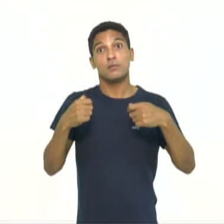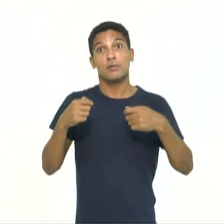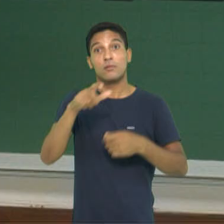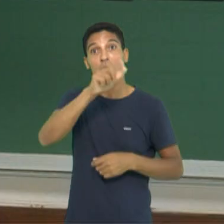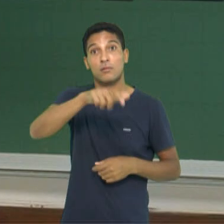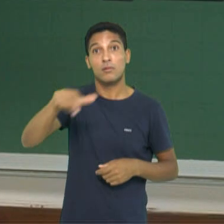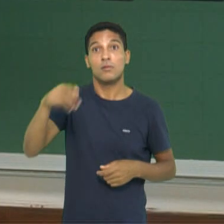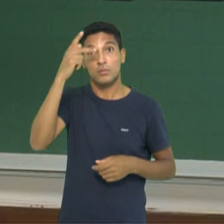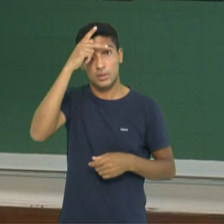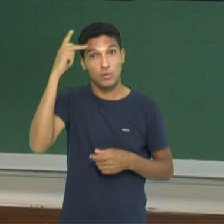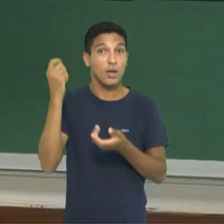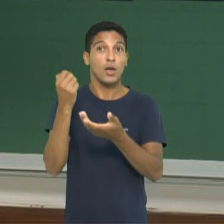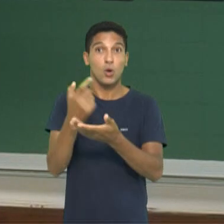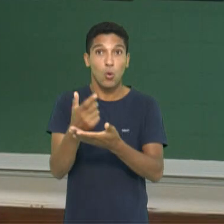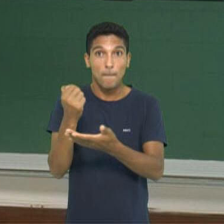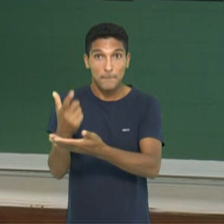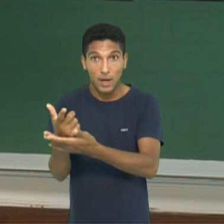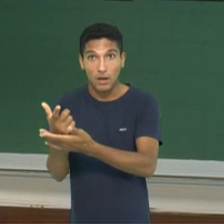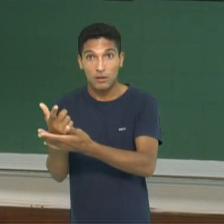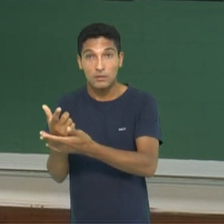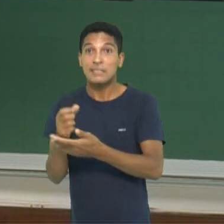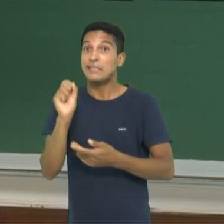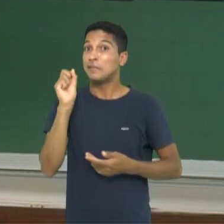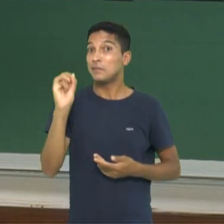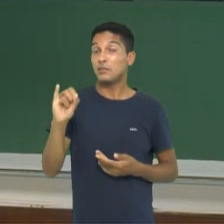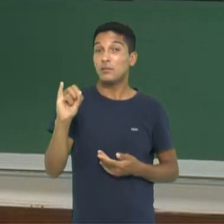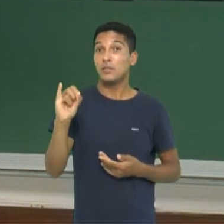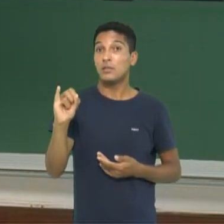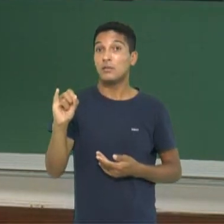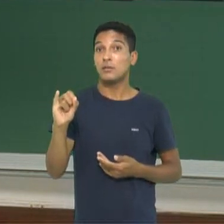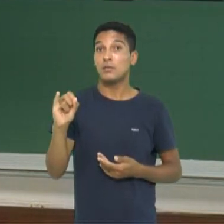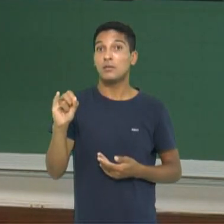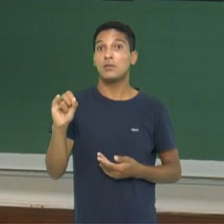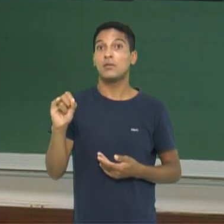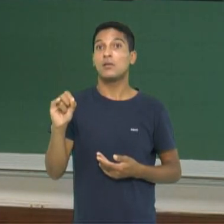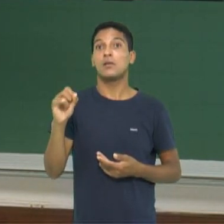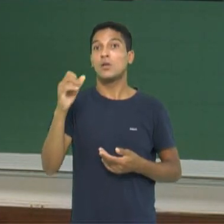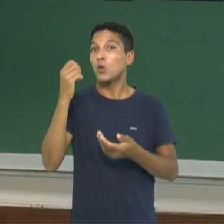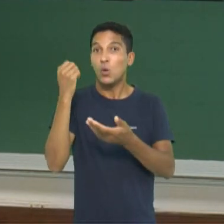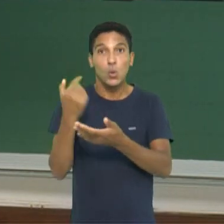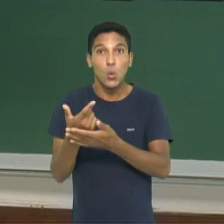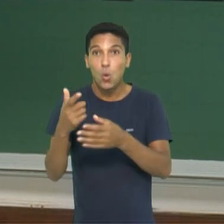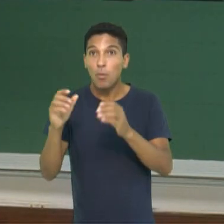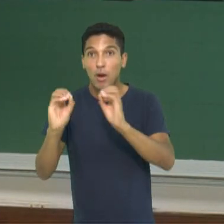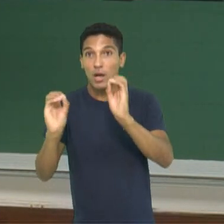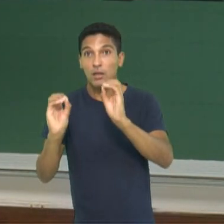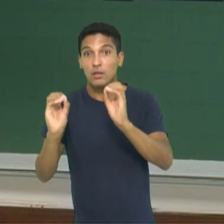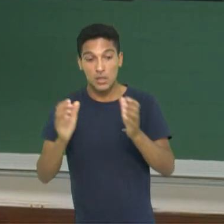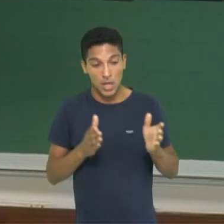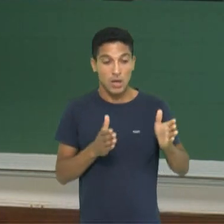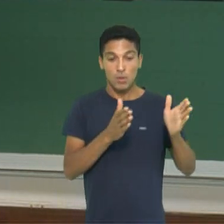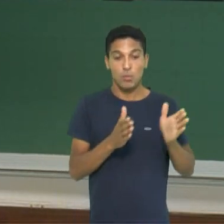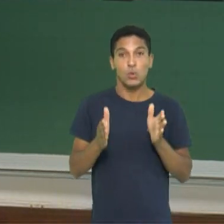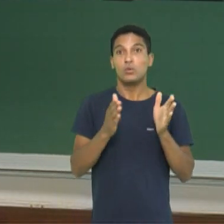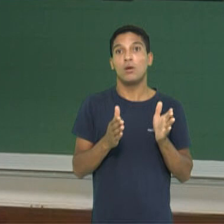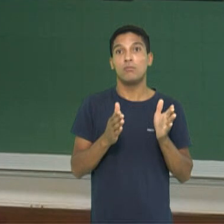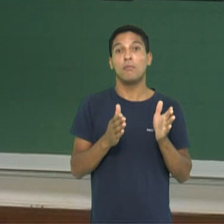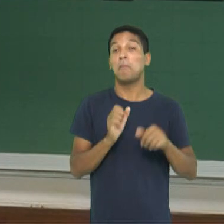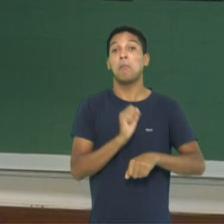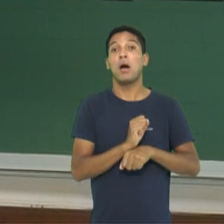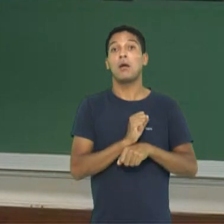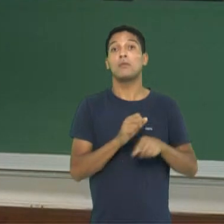está comprando, se não existe aquela pessoa que está consumindo os produtos consumidos, então a produção entra em colapso. Ou